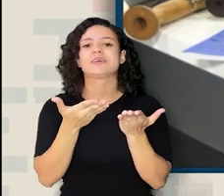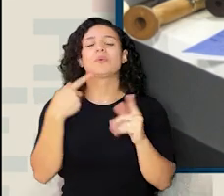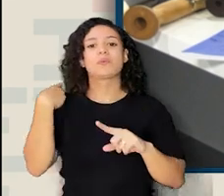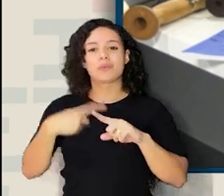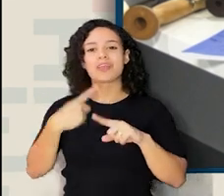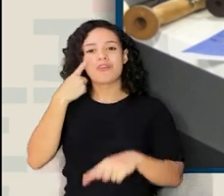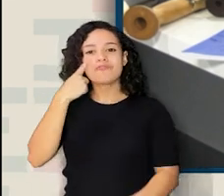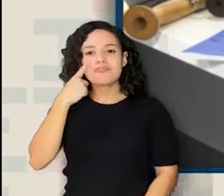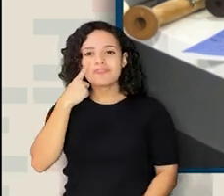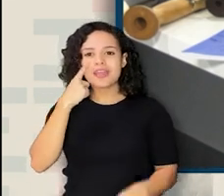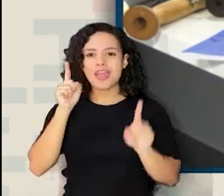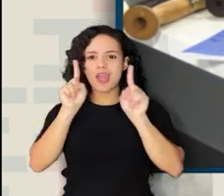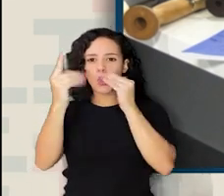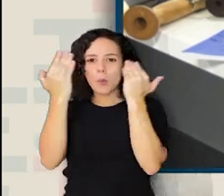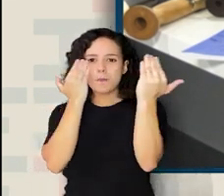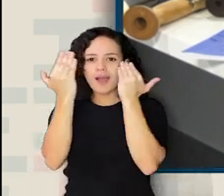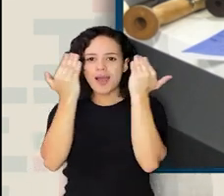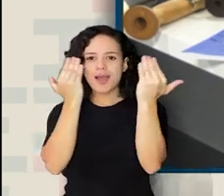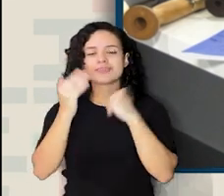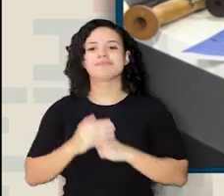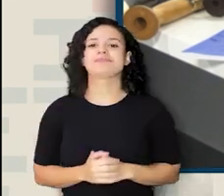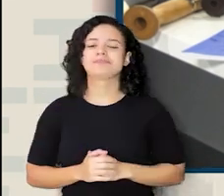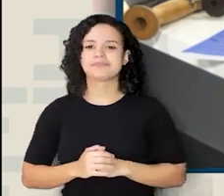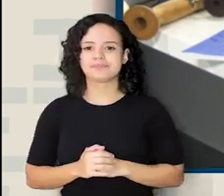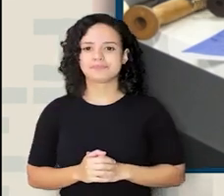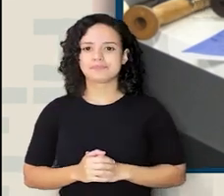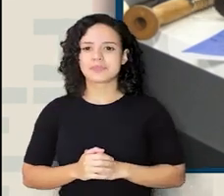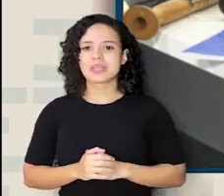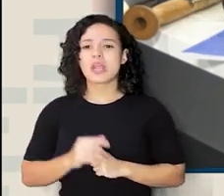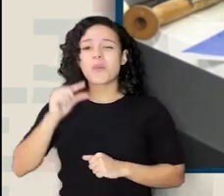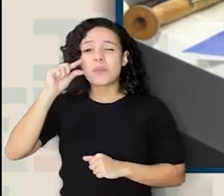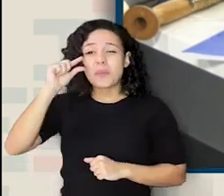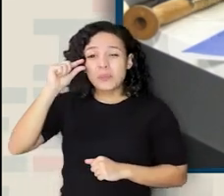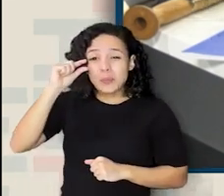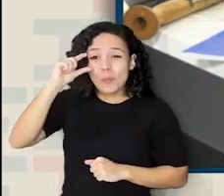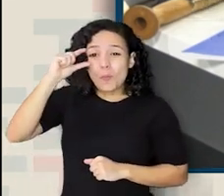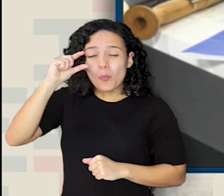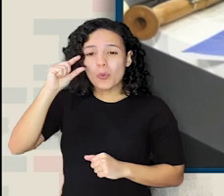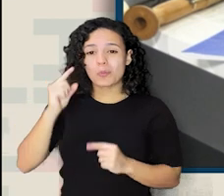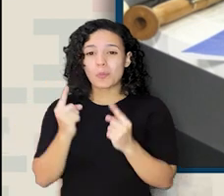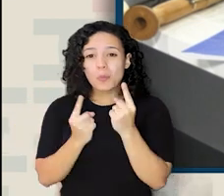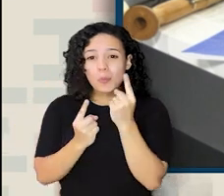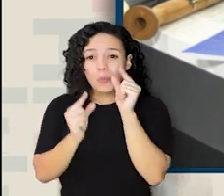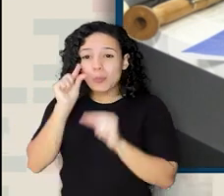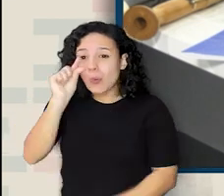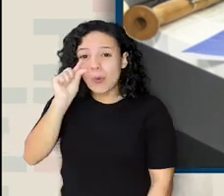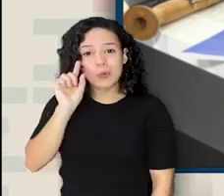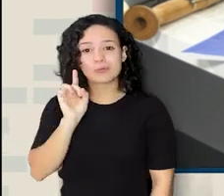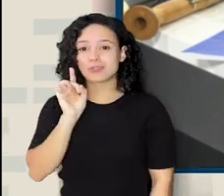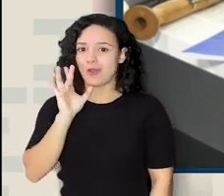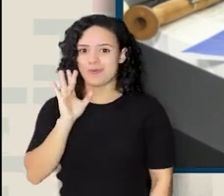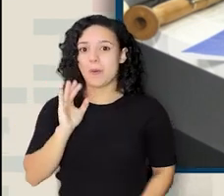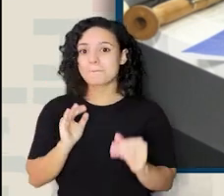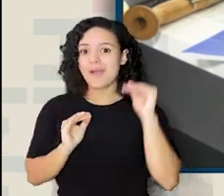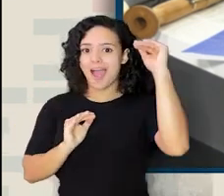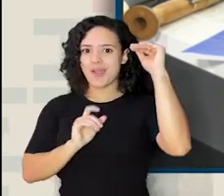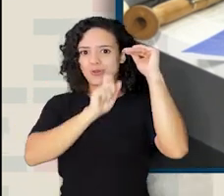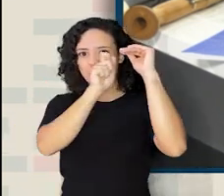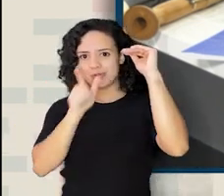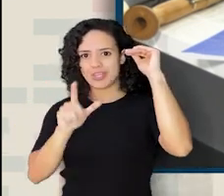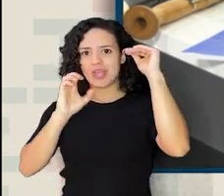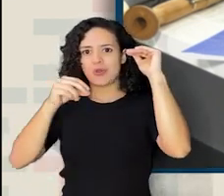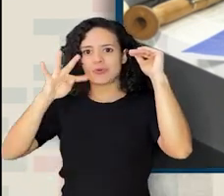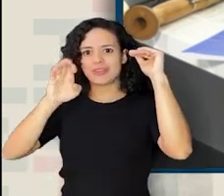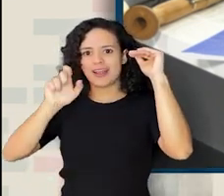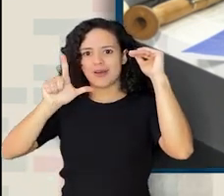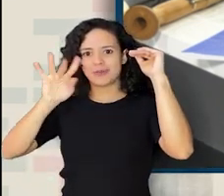Pessoal, essa aqui, ó, porque olha só o tamanho dela. Ela é um pouquinho maior,